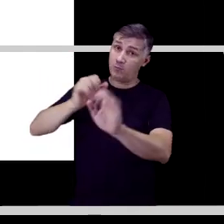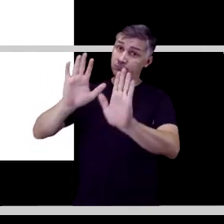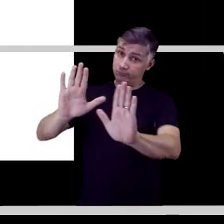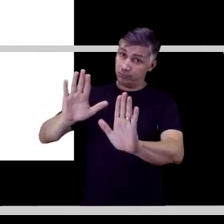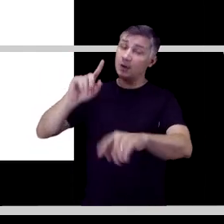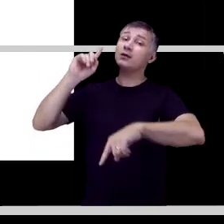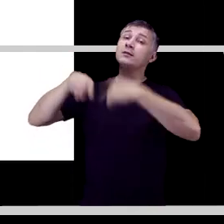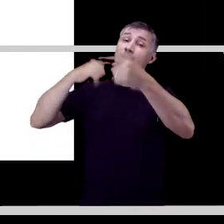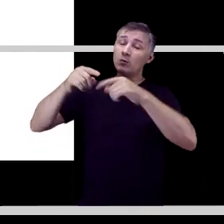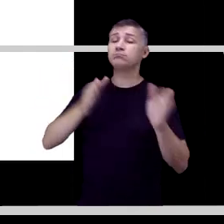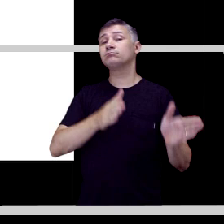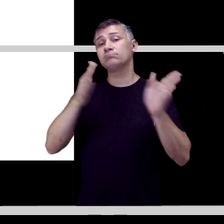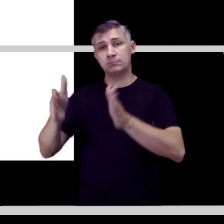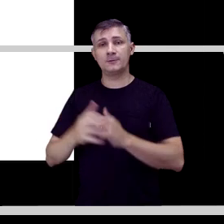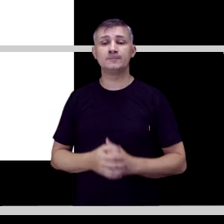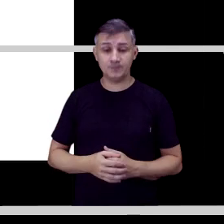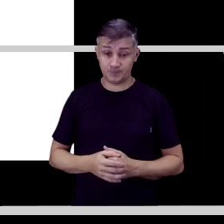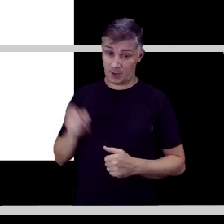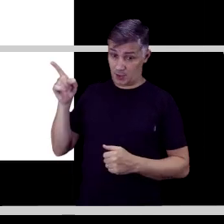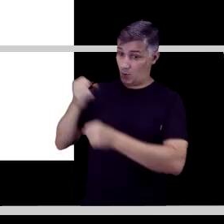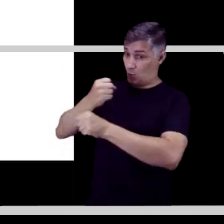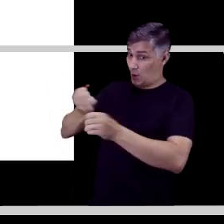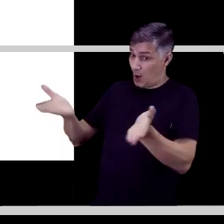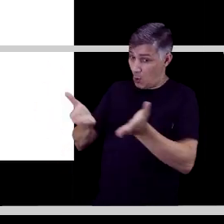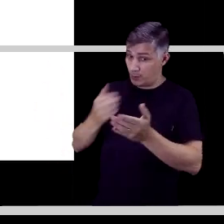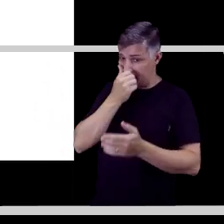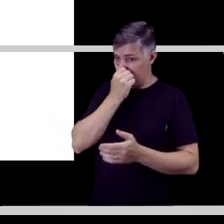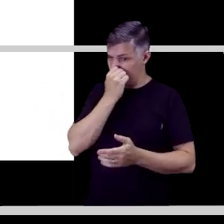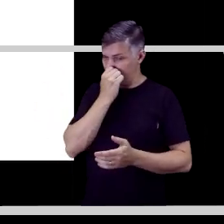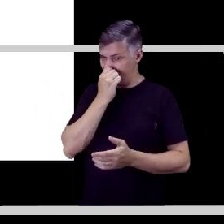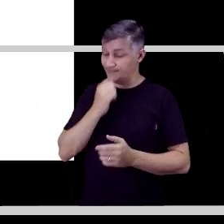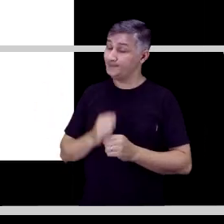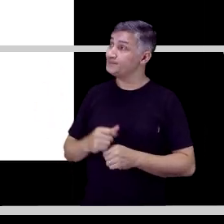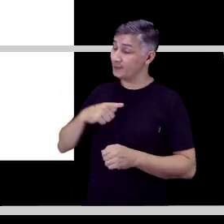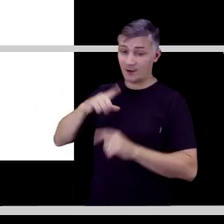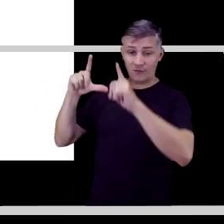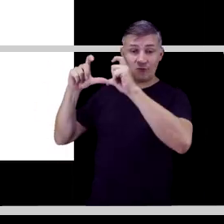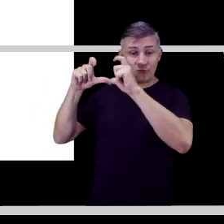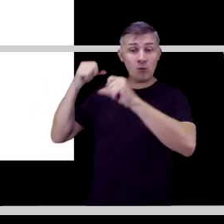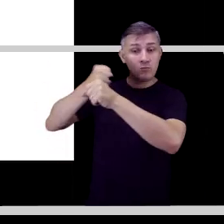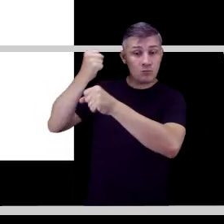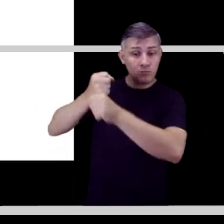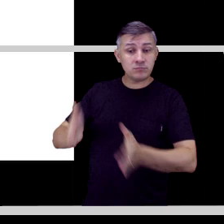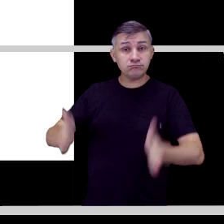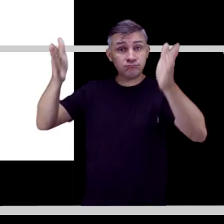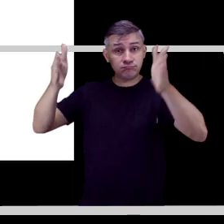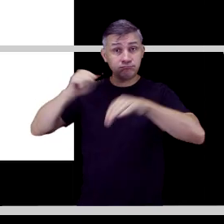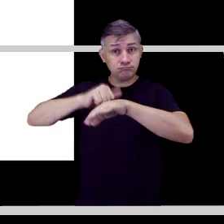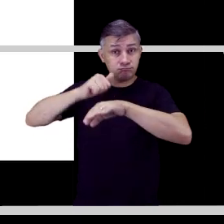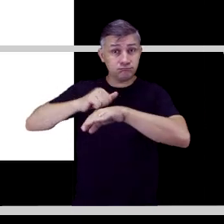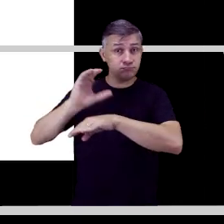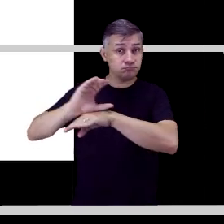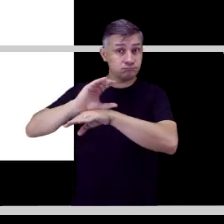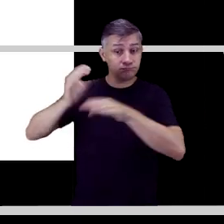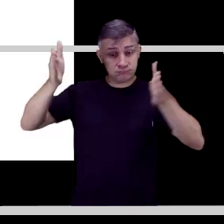o que está construído lá hoje é só a primeira fase. Né? O sistema modular permite isso, né? Facilita a construção em etapas. Então, esse aqui